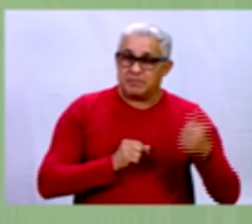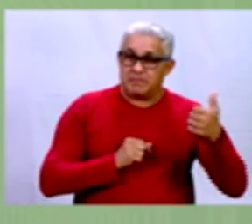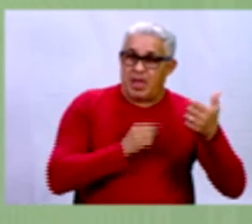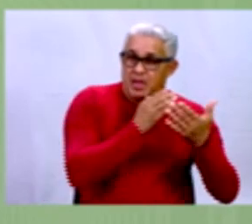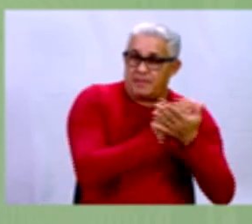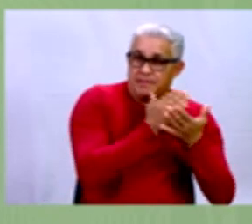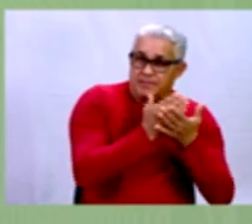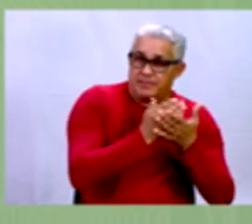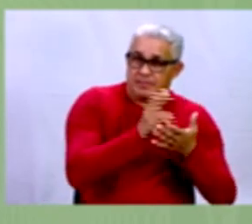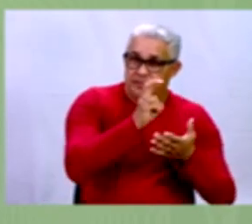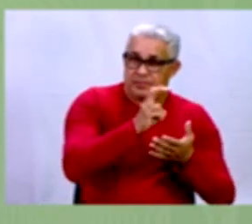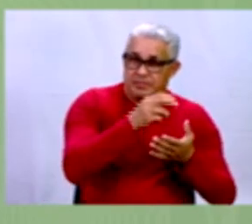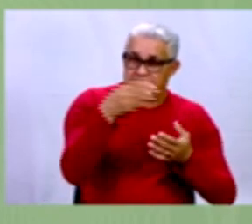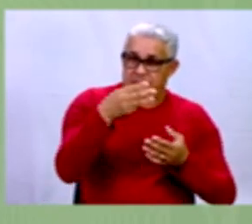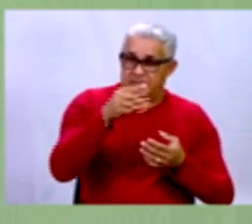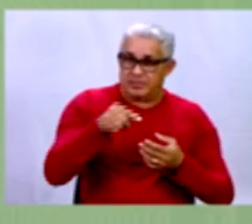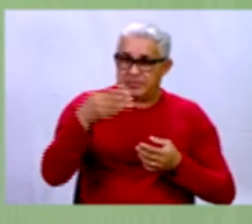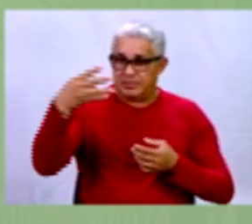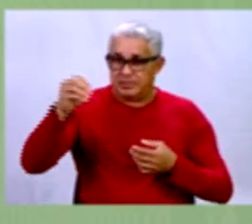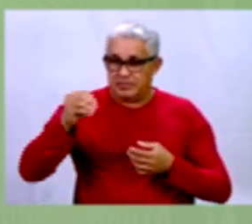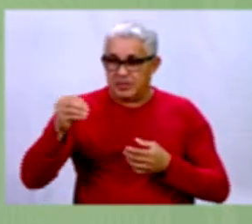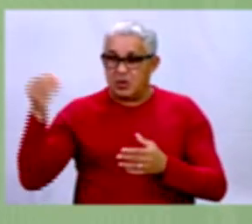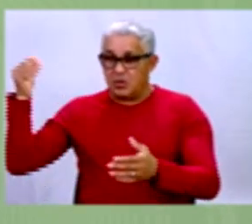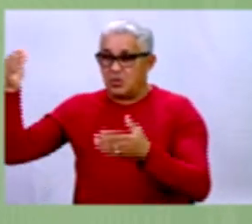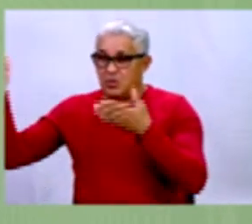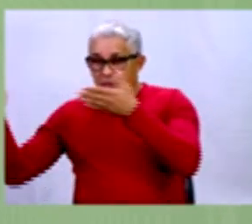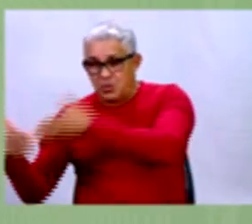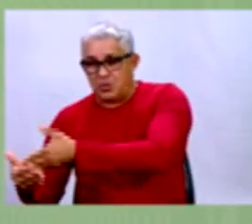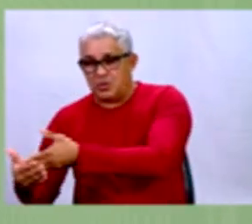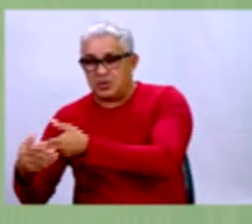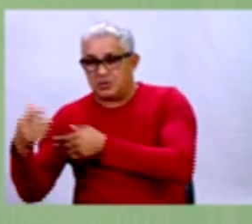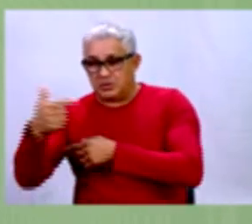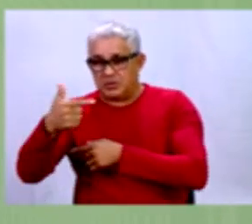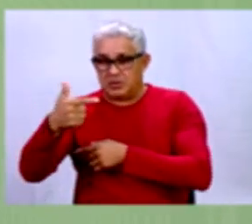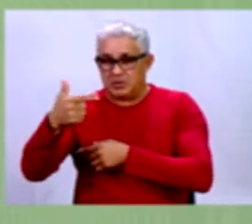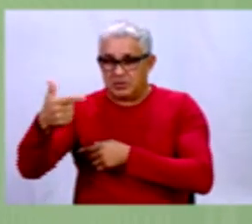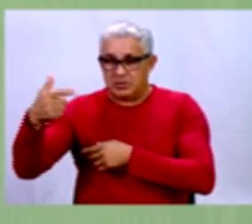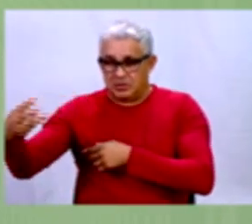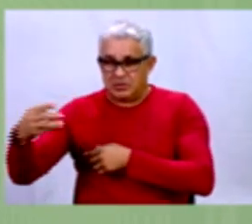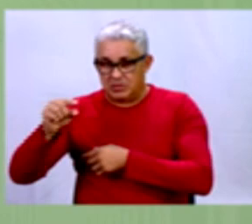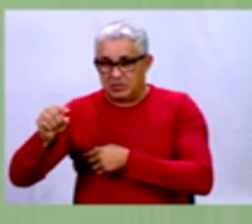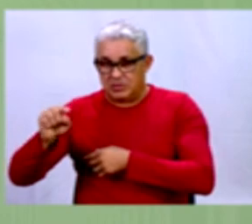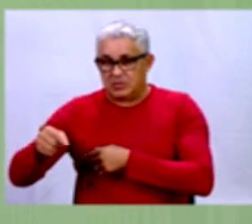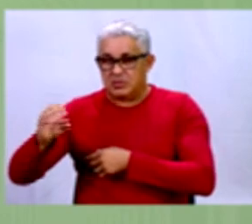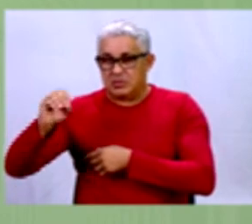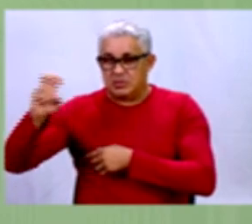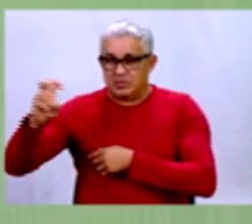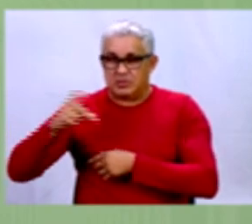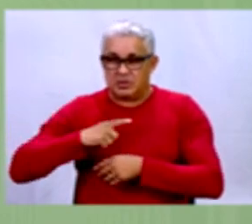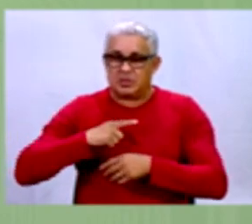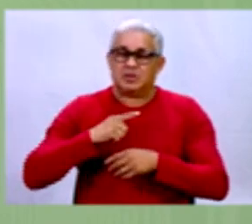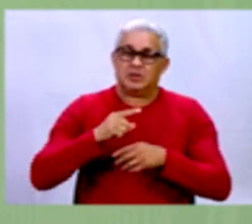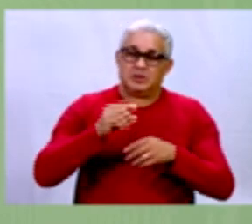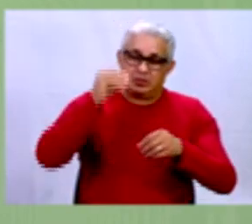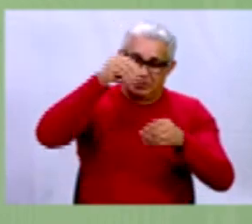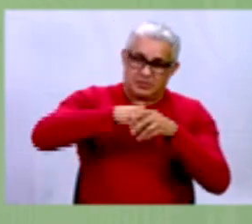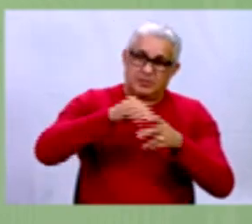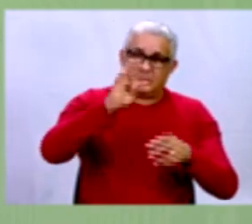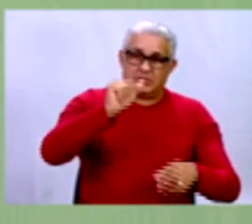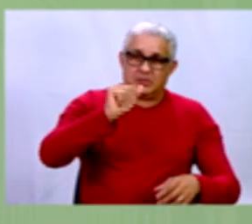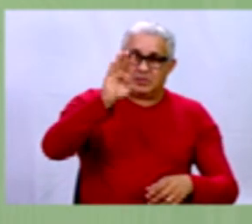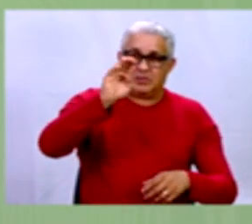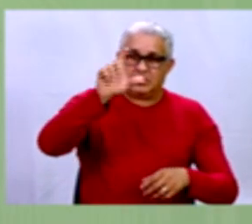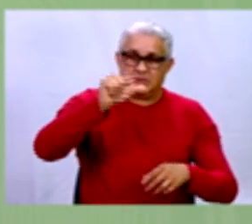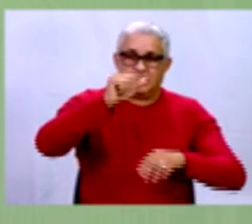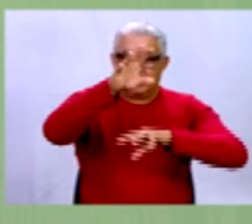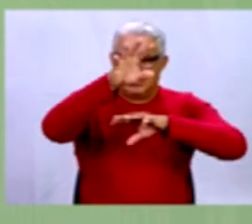prestação é 533,40 e a última é 223,05. E nessa tabela tem tudo o que é amortização e o que é juros,